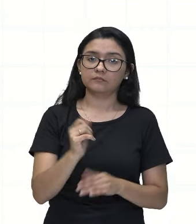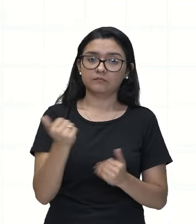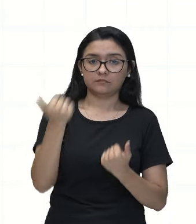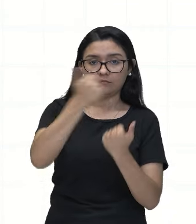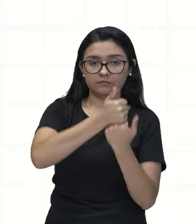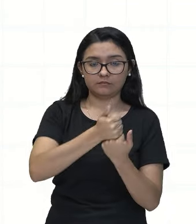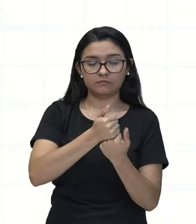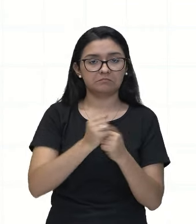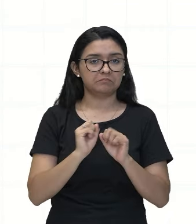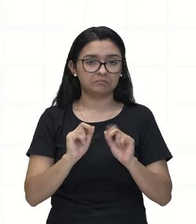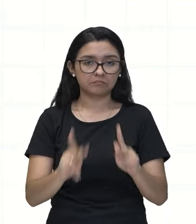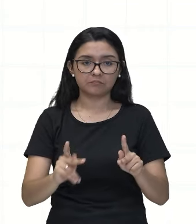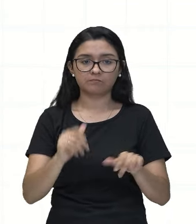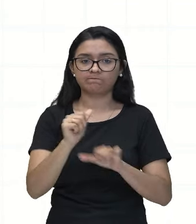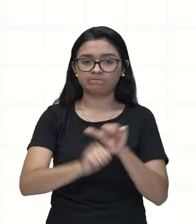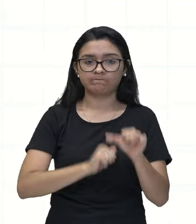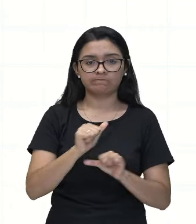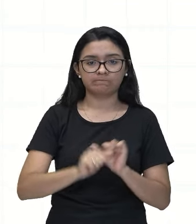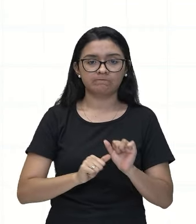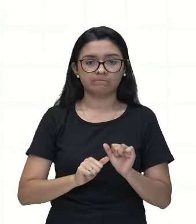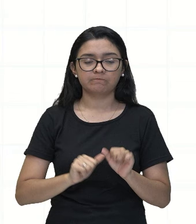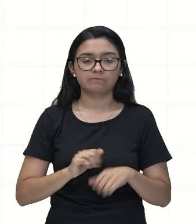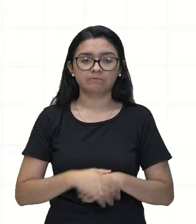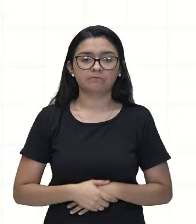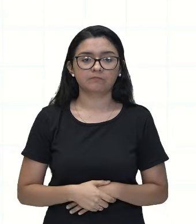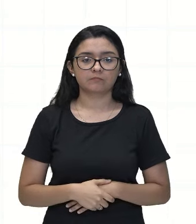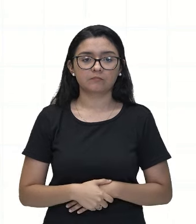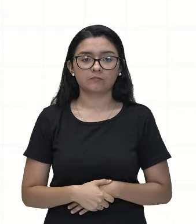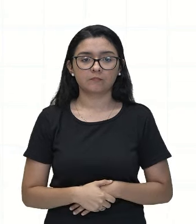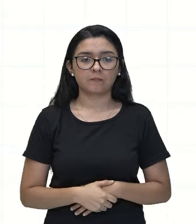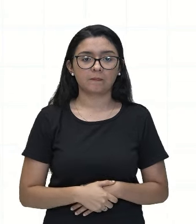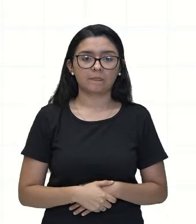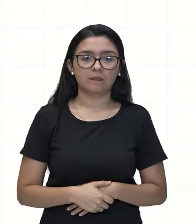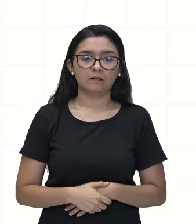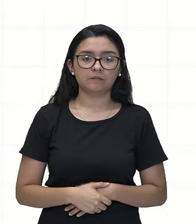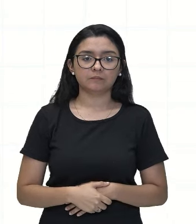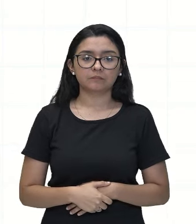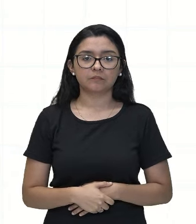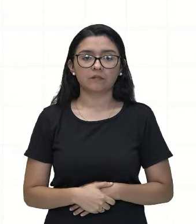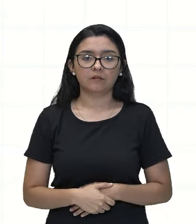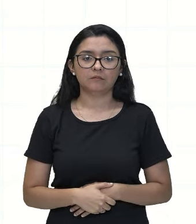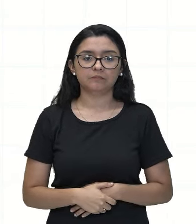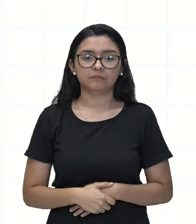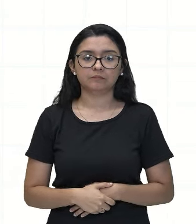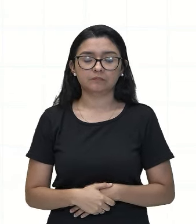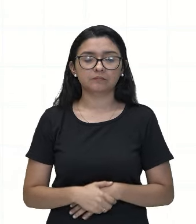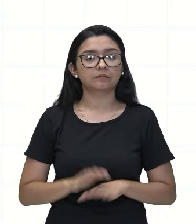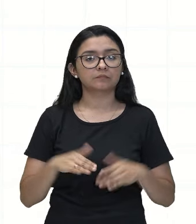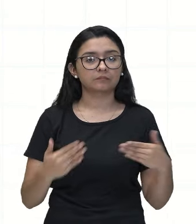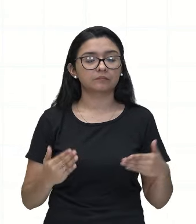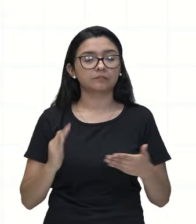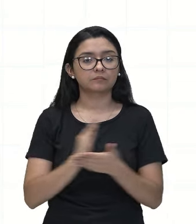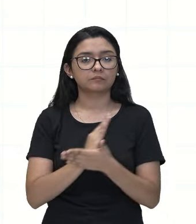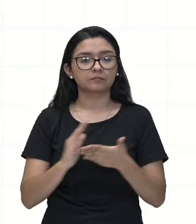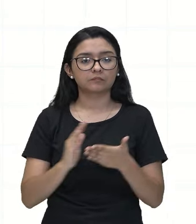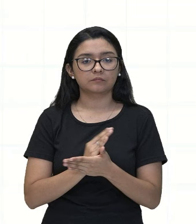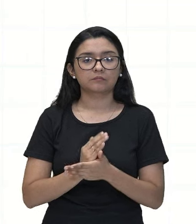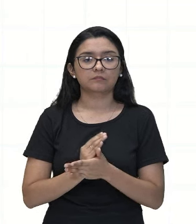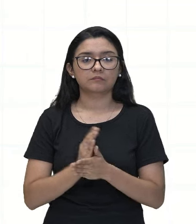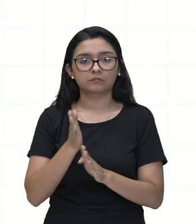não muda ele continua na terceira pessoa do singular mesmo que após o verbo venham